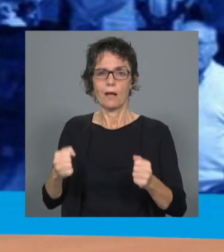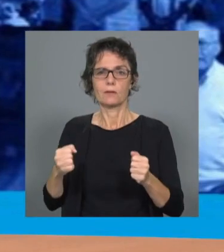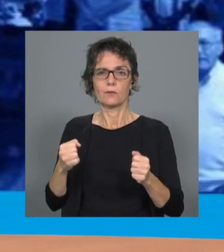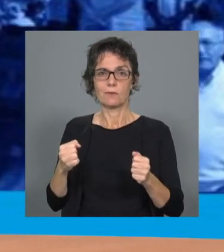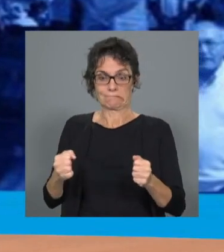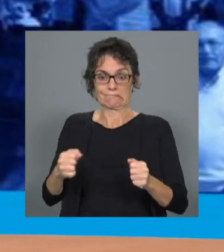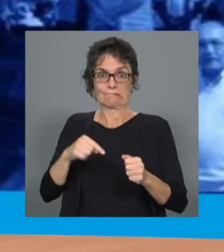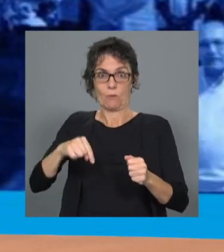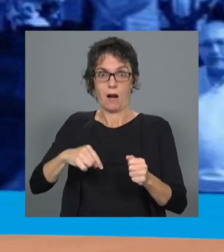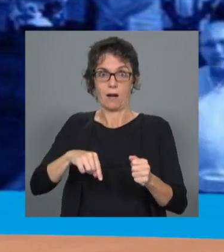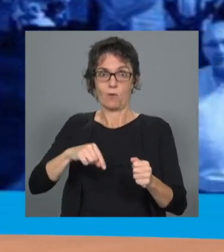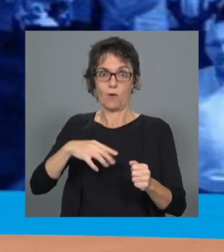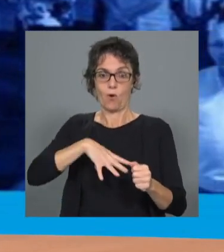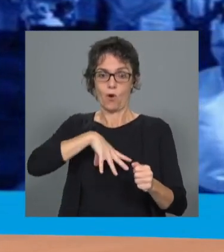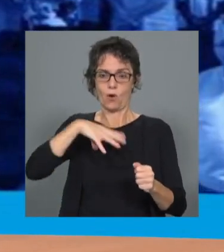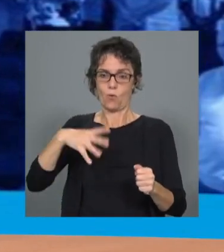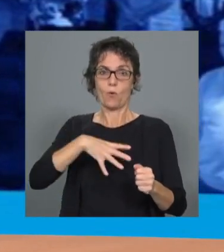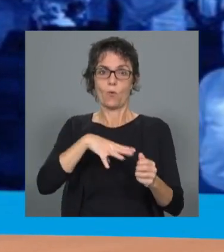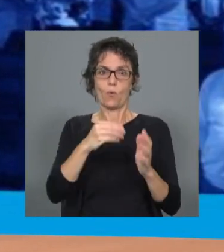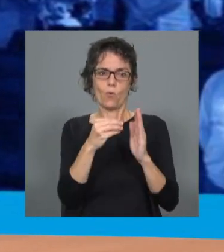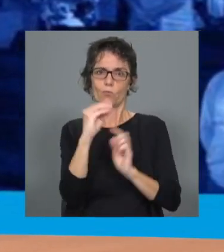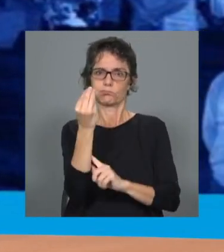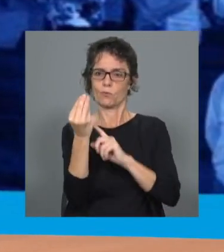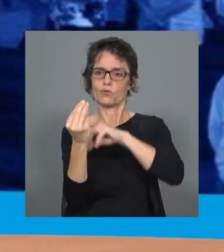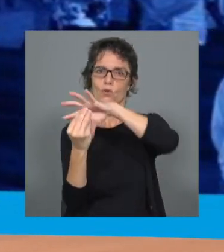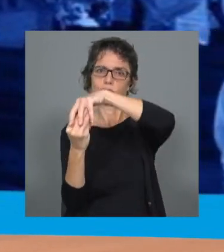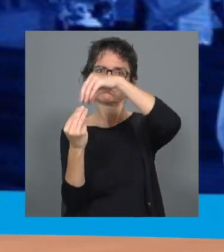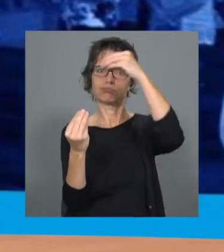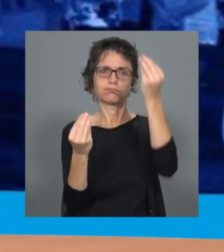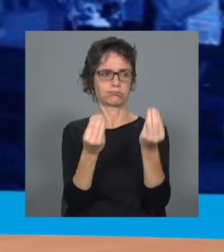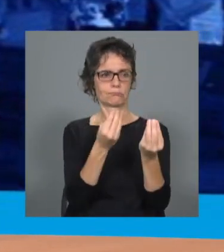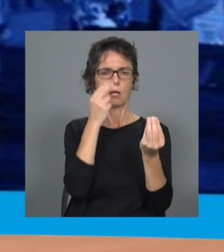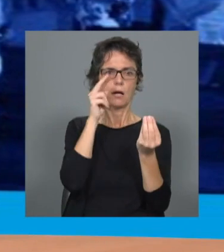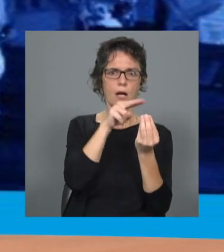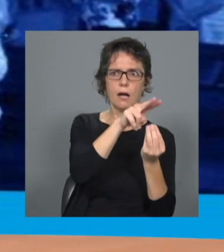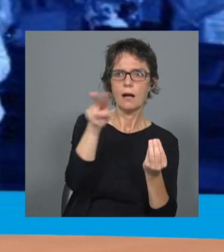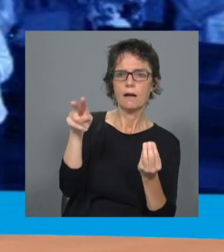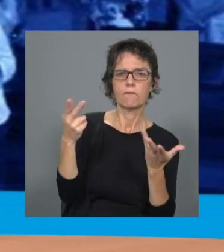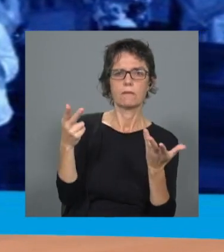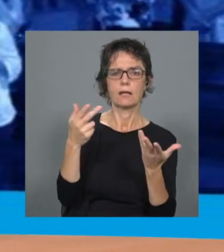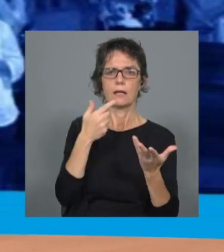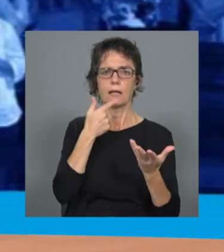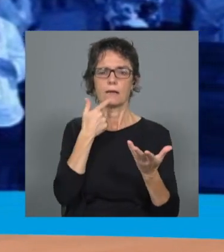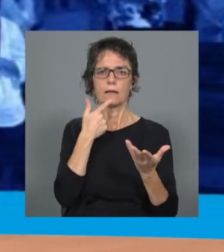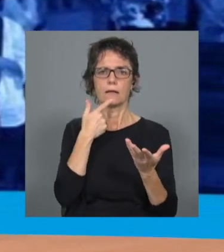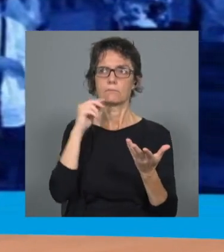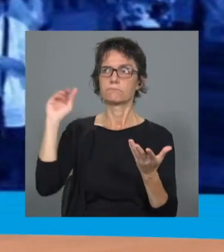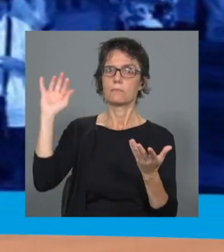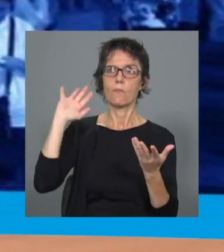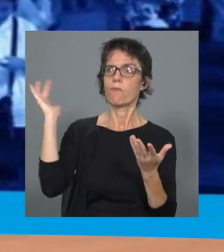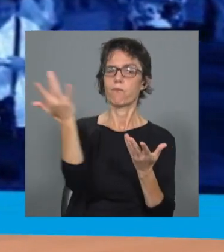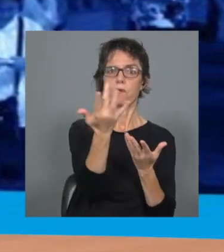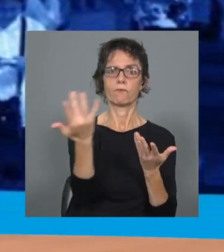de proporcionar às pessoas esse convívio, de repente transforma-se num objeto que é inútil, que durante um tempo não